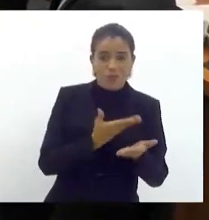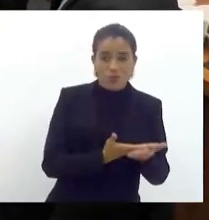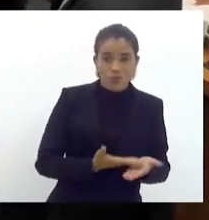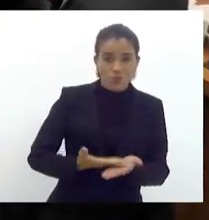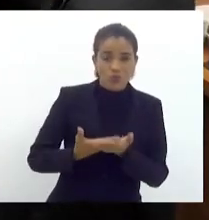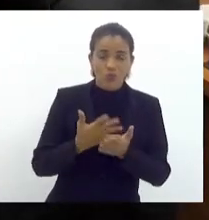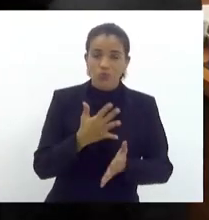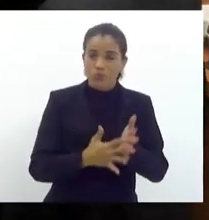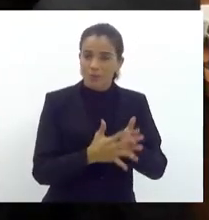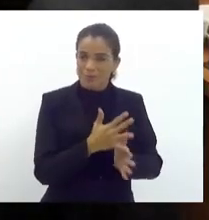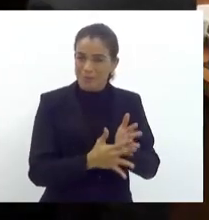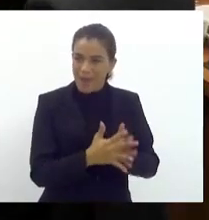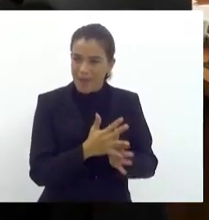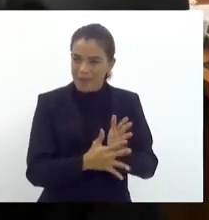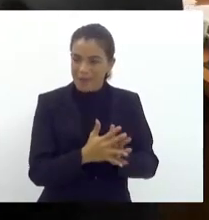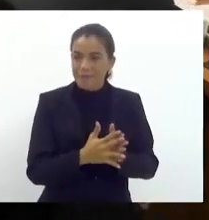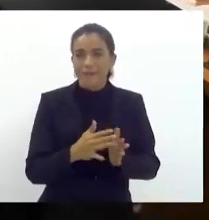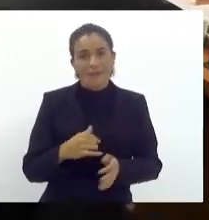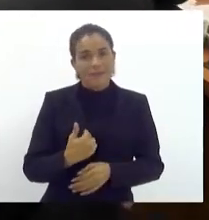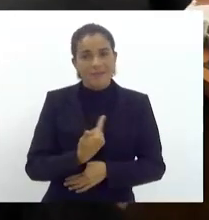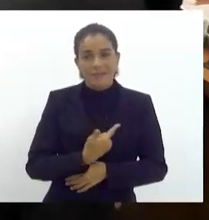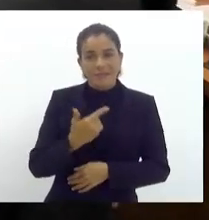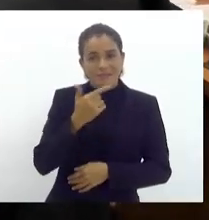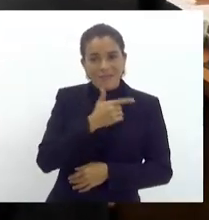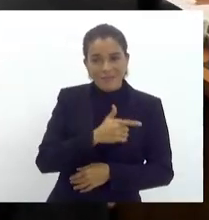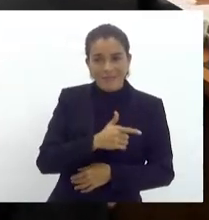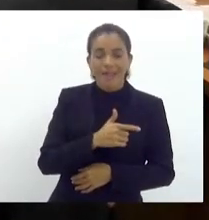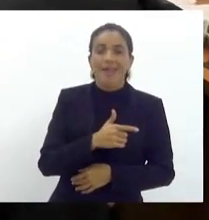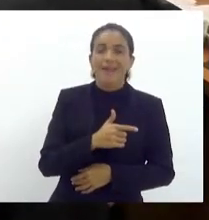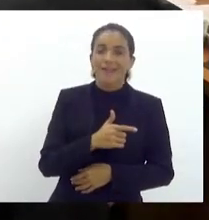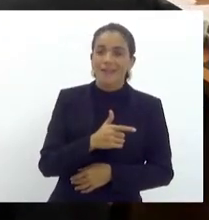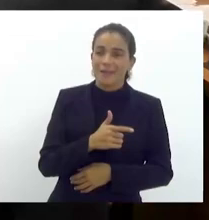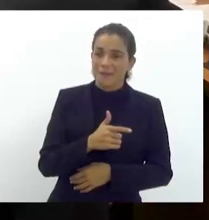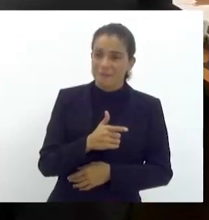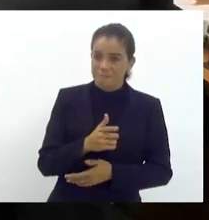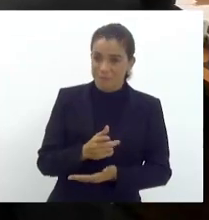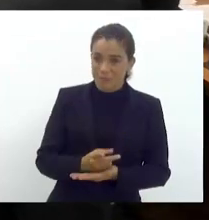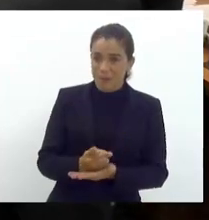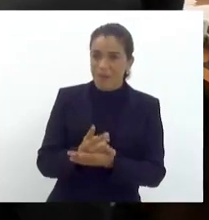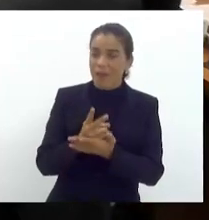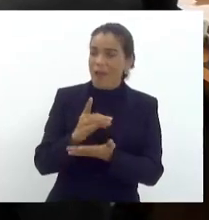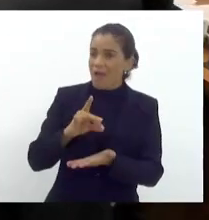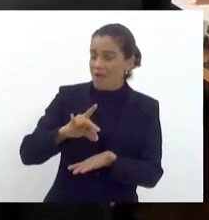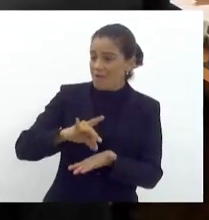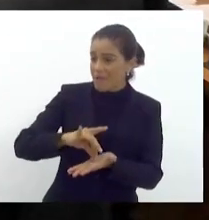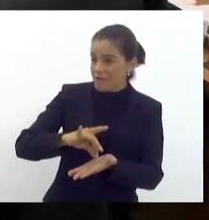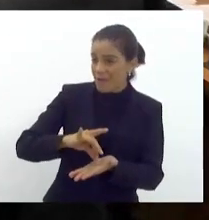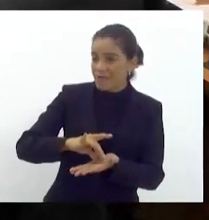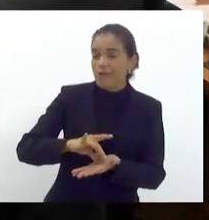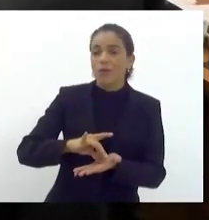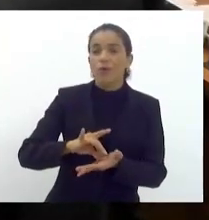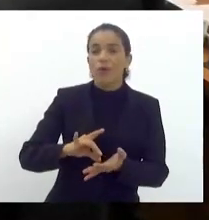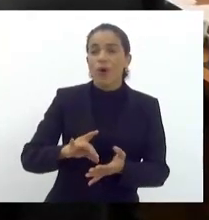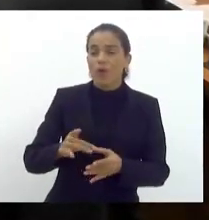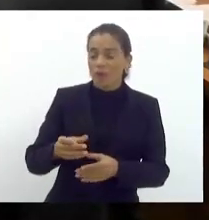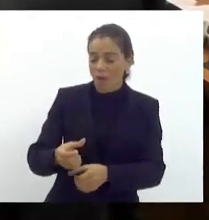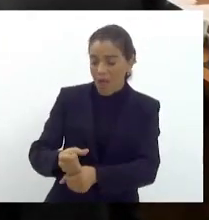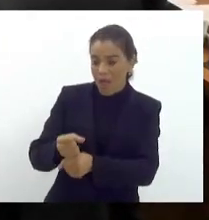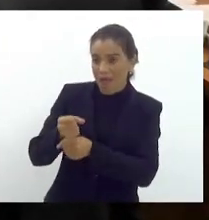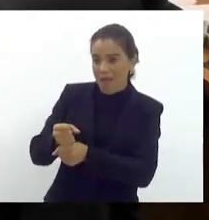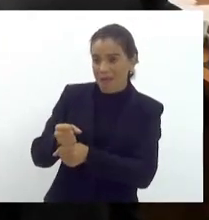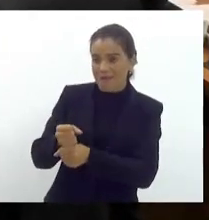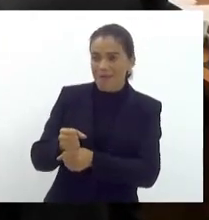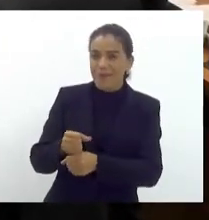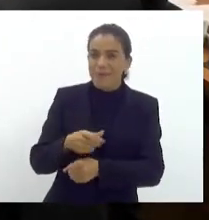deveria ter sido e a gente consegue manter a ver a veracidade né o apego a história desse próprio